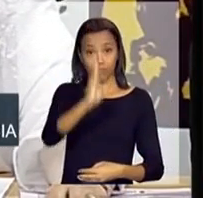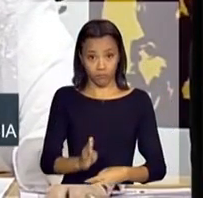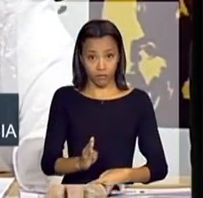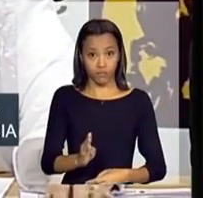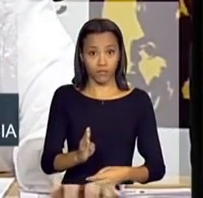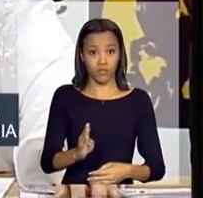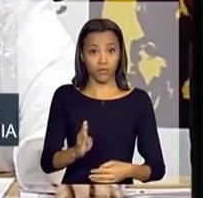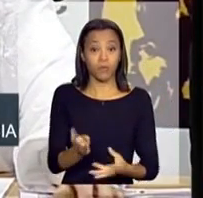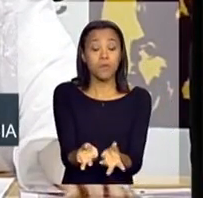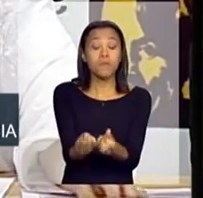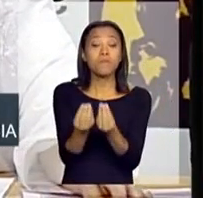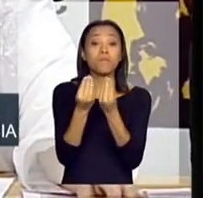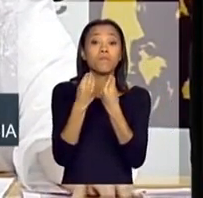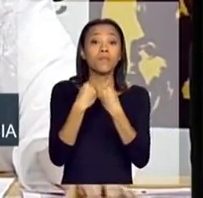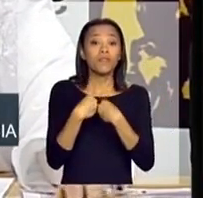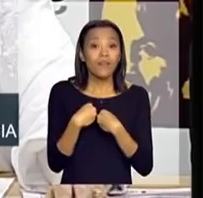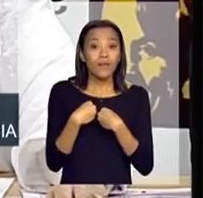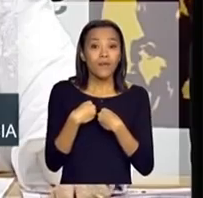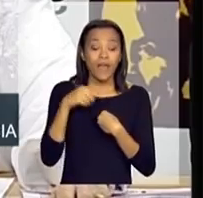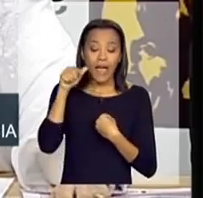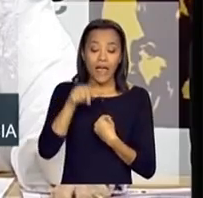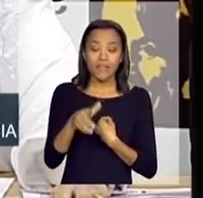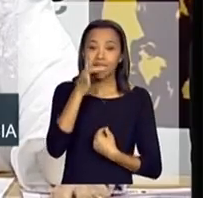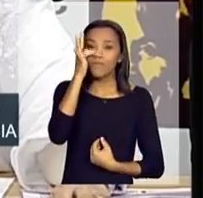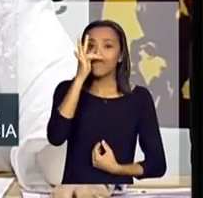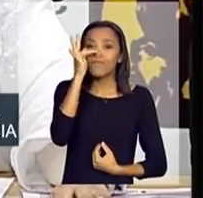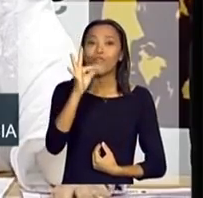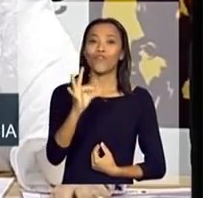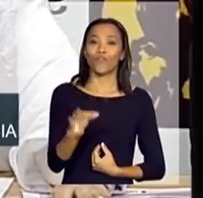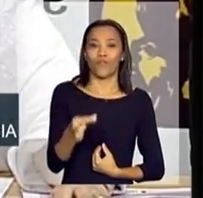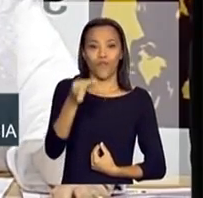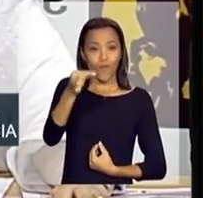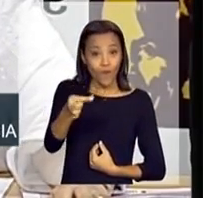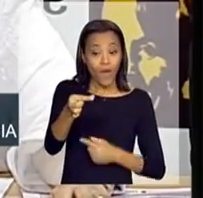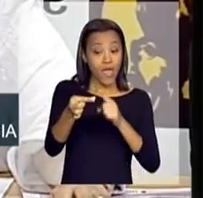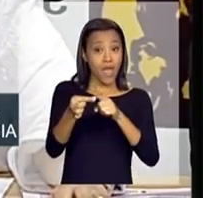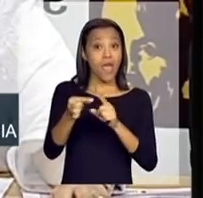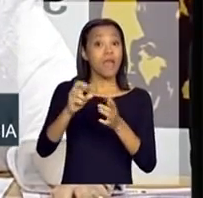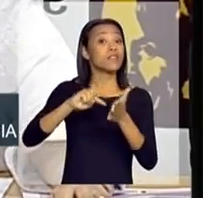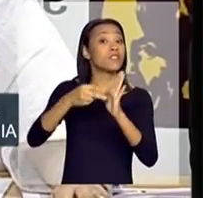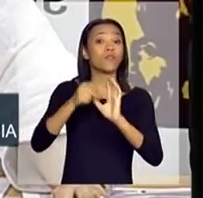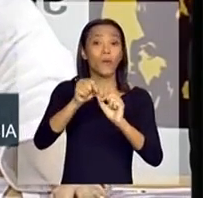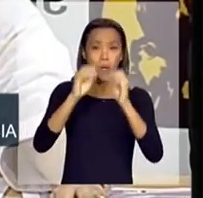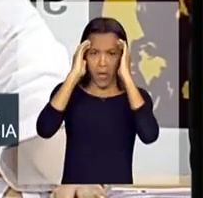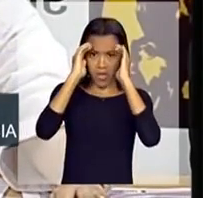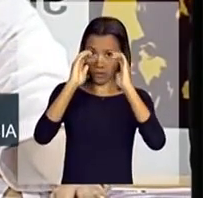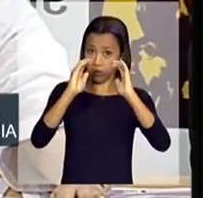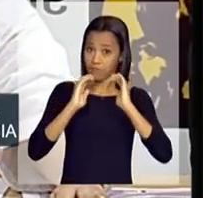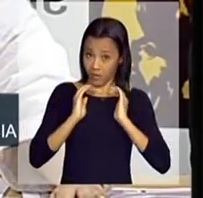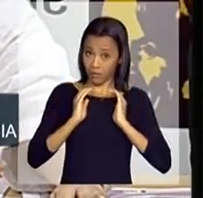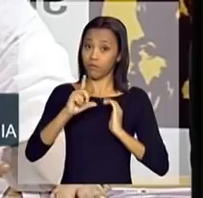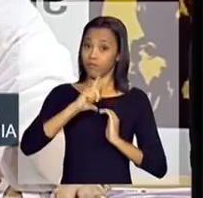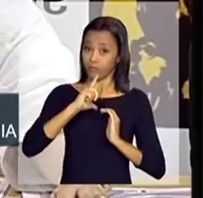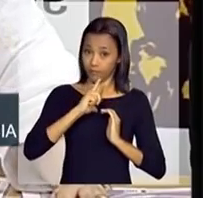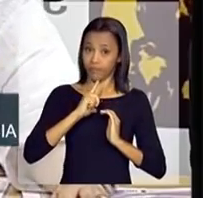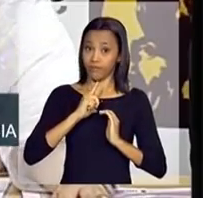me deu, é uma flor que representa o respeito que ele tem, o respeito que o Ministério da